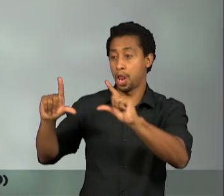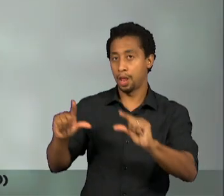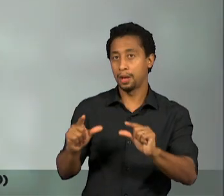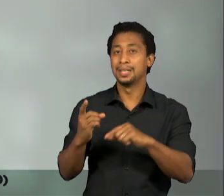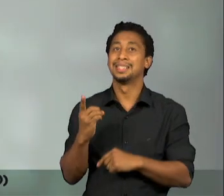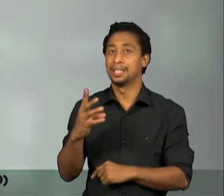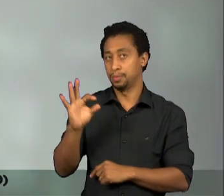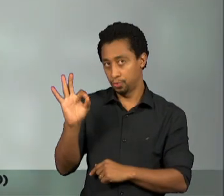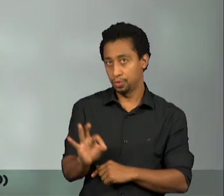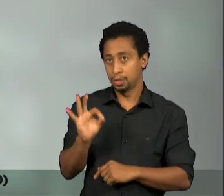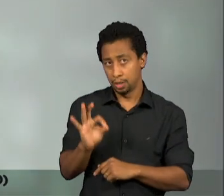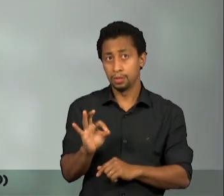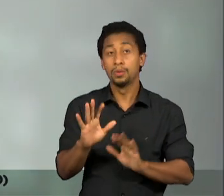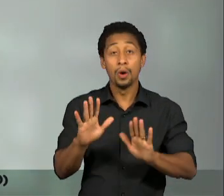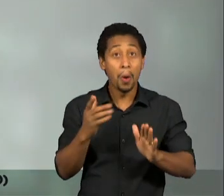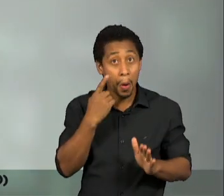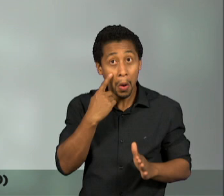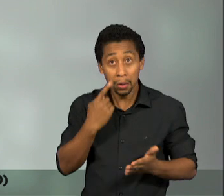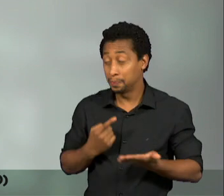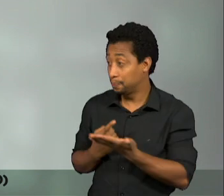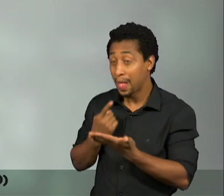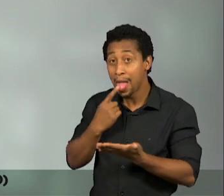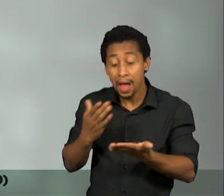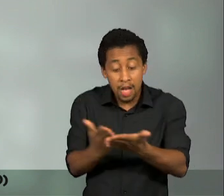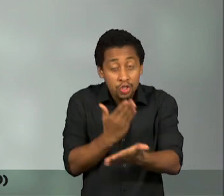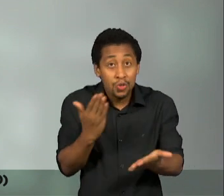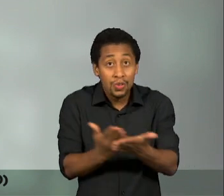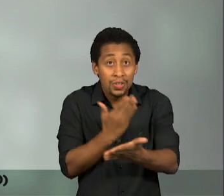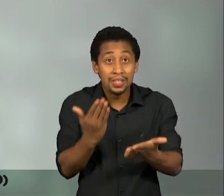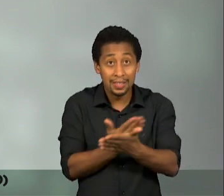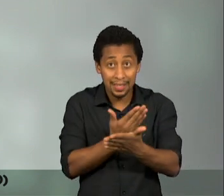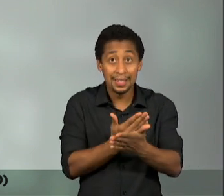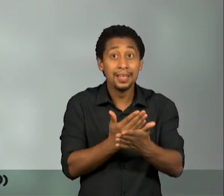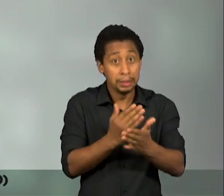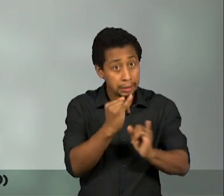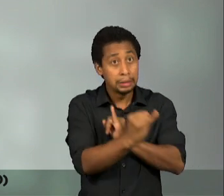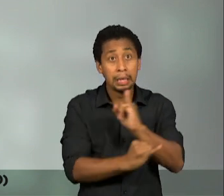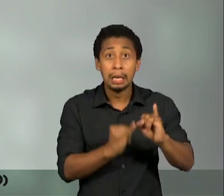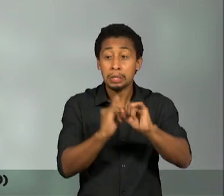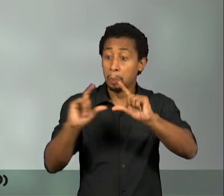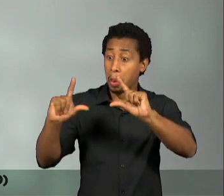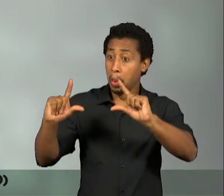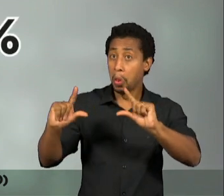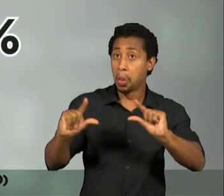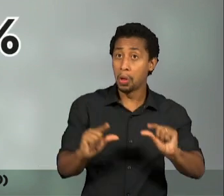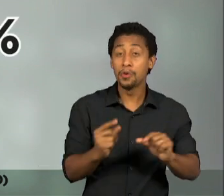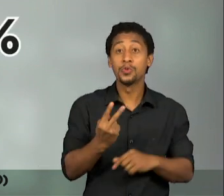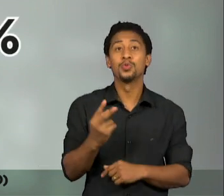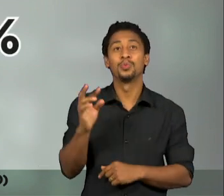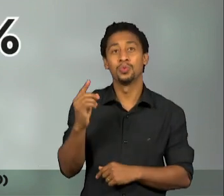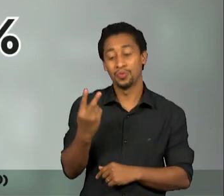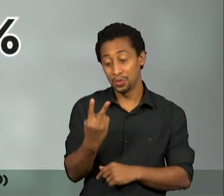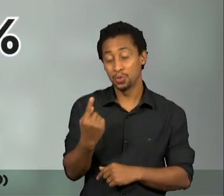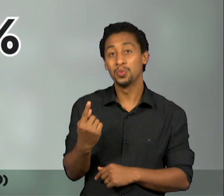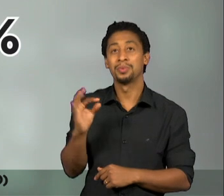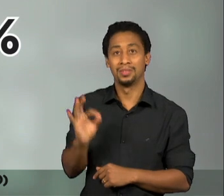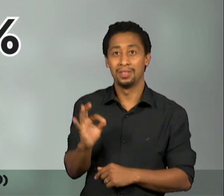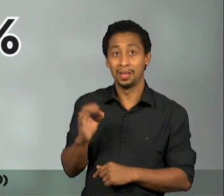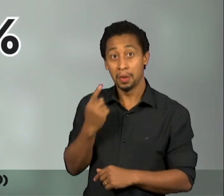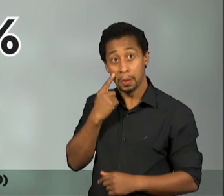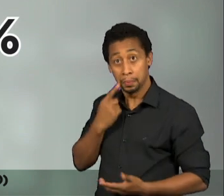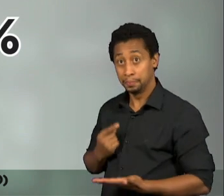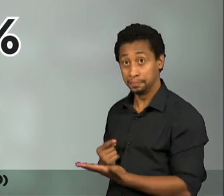versão digital das revistas semanais de notícias, a queda chegou a 21%. E um índice ainda maior foi registrado nas